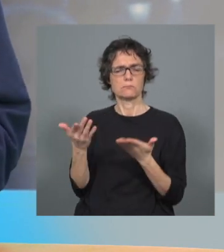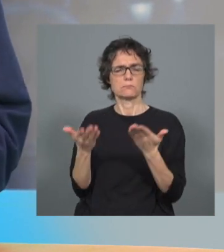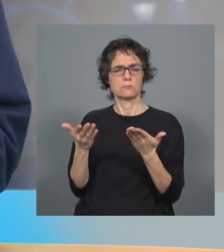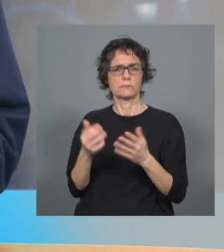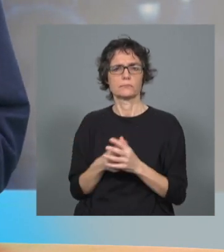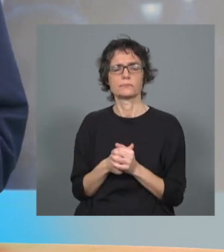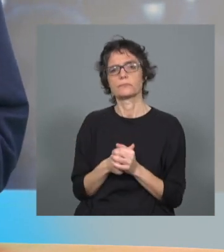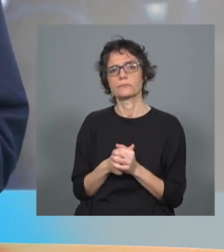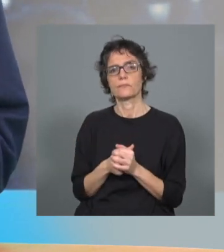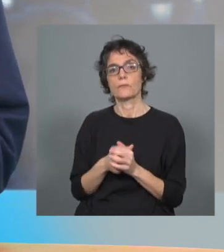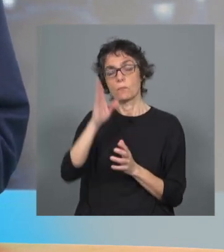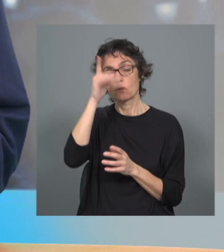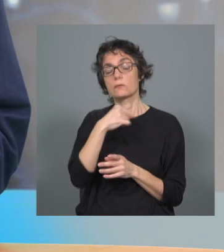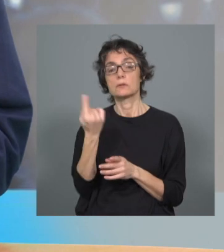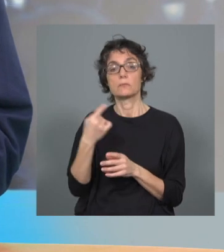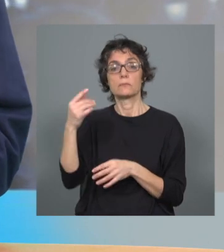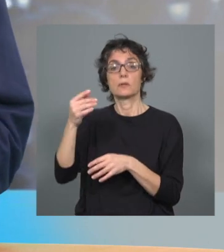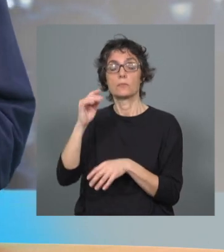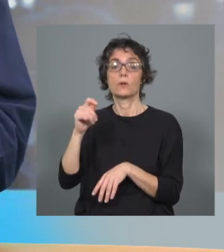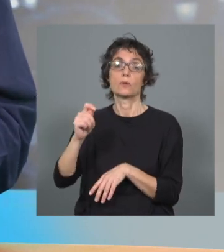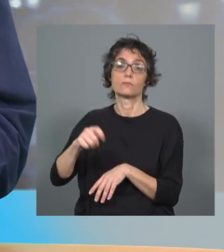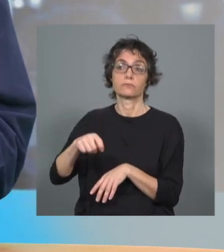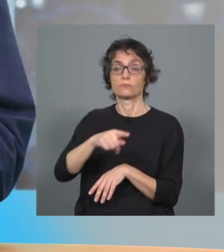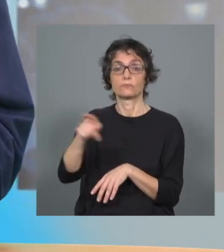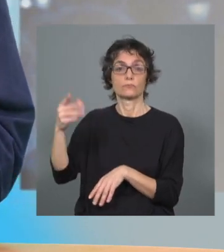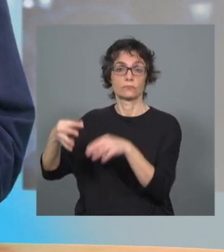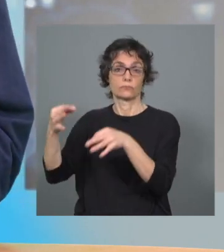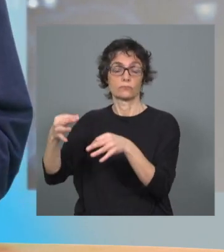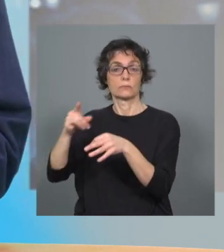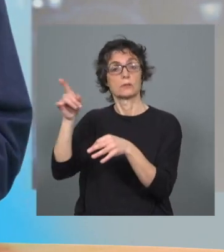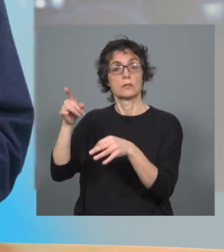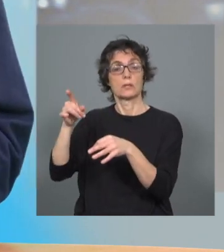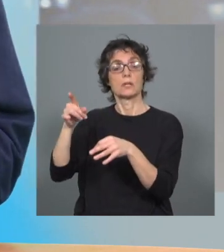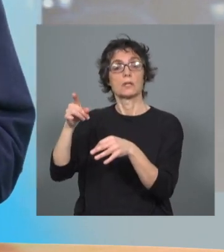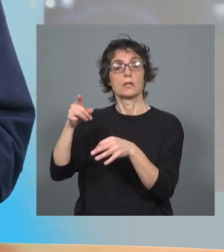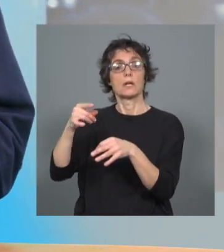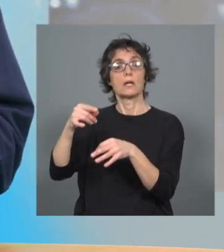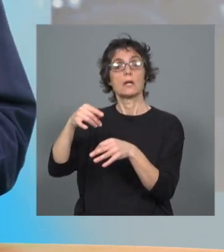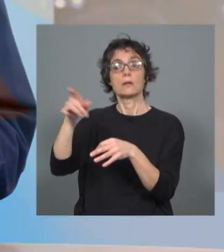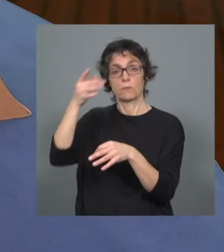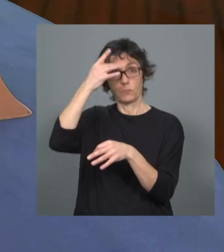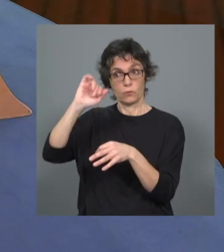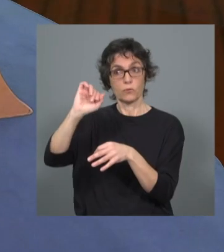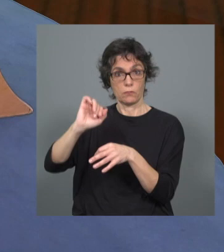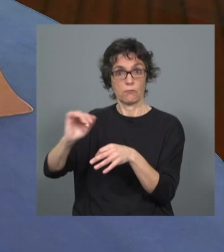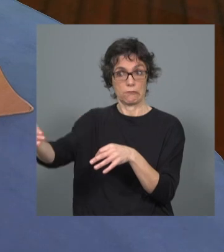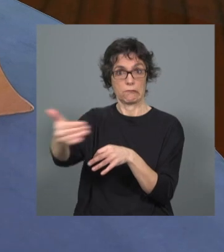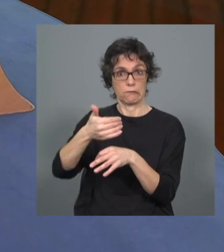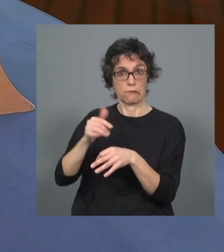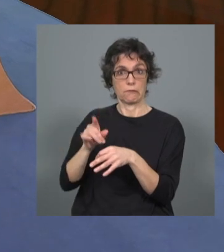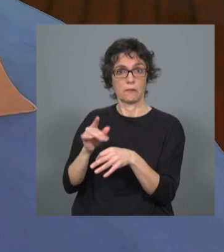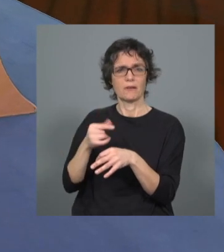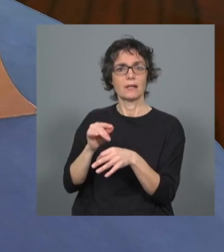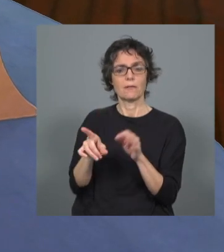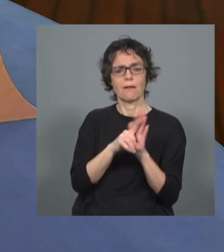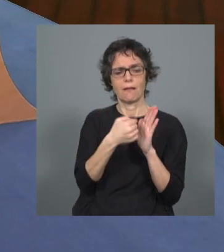os juízes do Tribunal Constitucional eram chamados a pronunciar sobre estas questões em particular. De acordo com o requerimento do Presidente da República. O que significa que pode haver muitos outros aspectos na